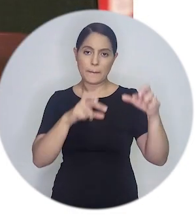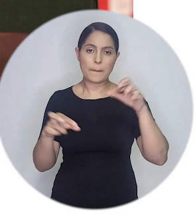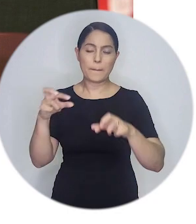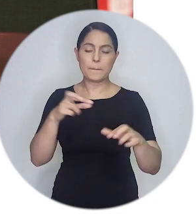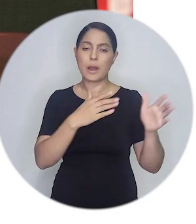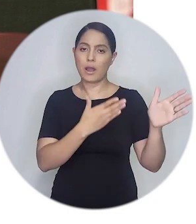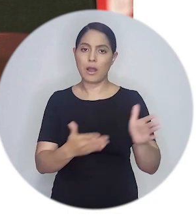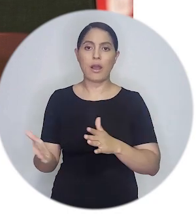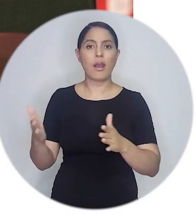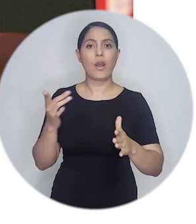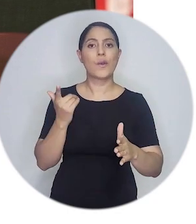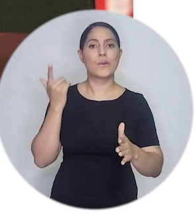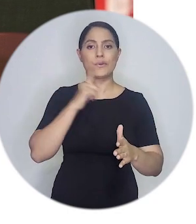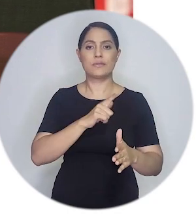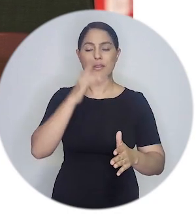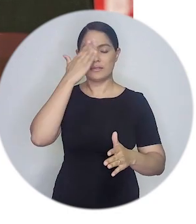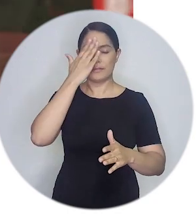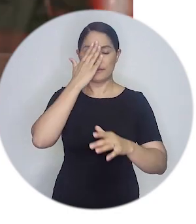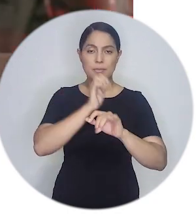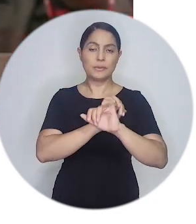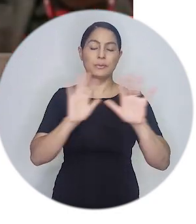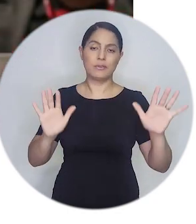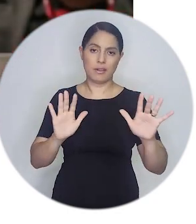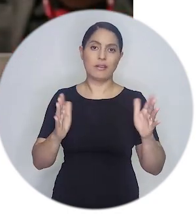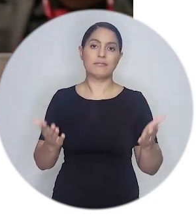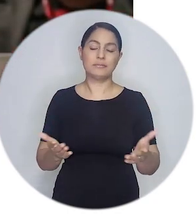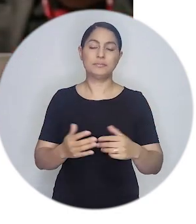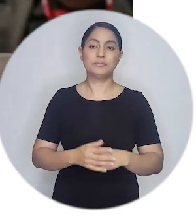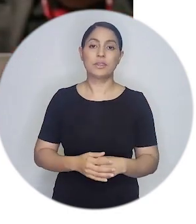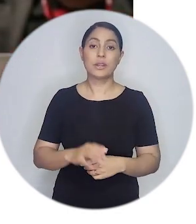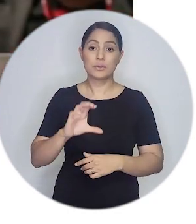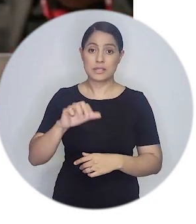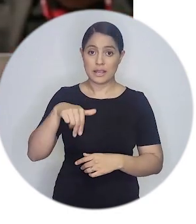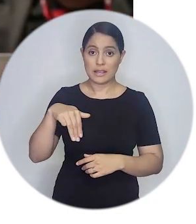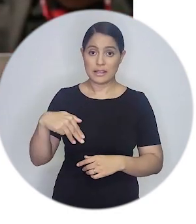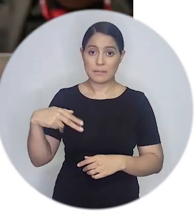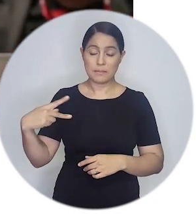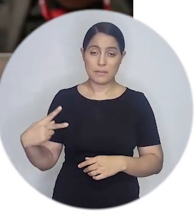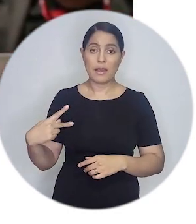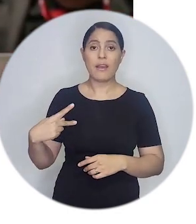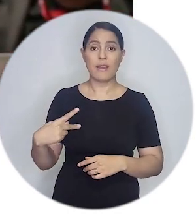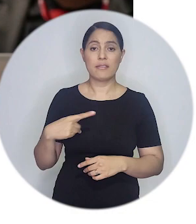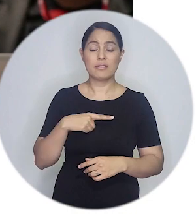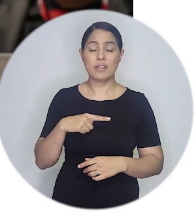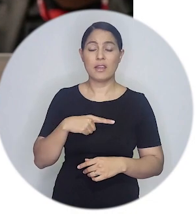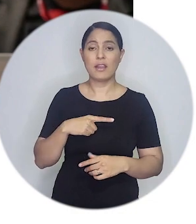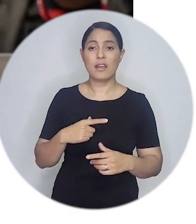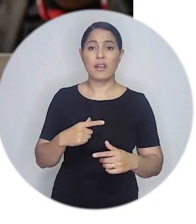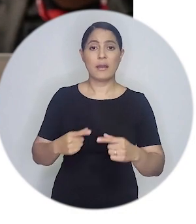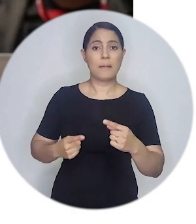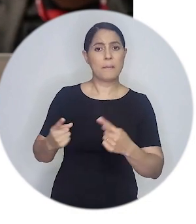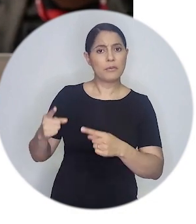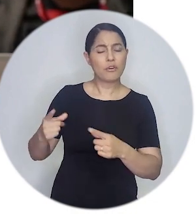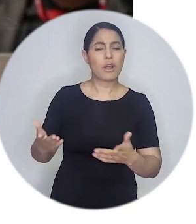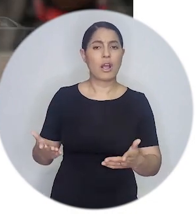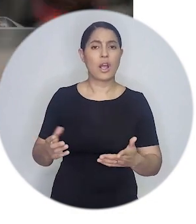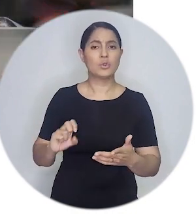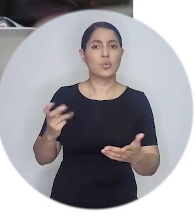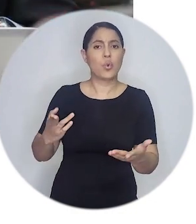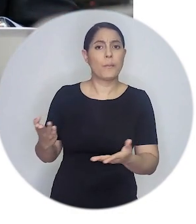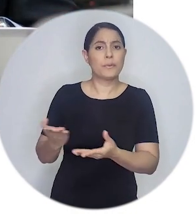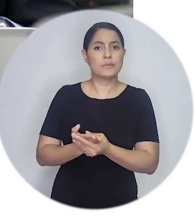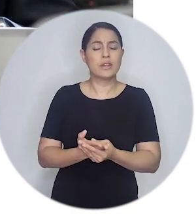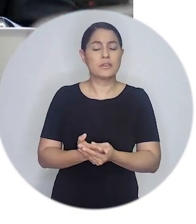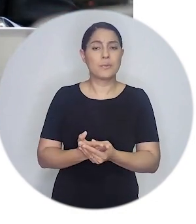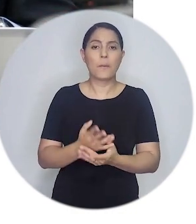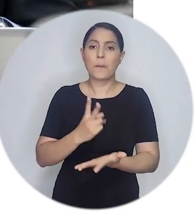e acompanhar todo esse trabalho dos promotores e dos procuradores. Ou seja, o CNMP, quando provocado e